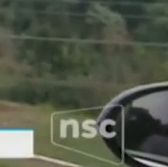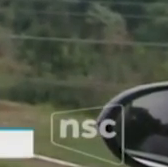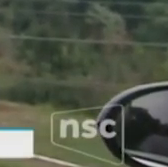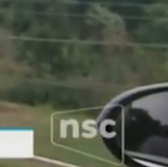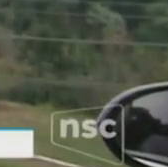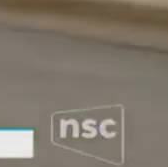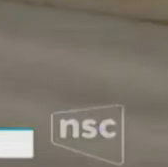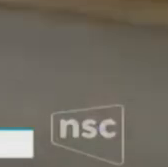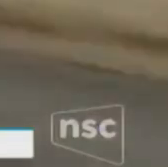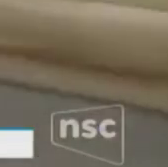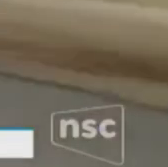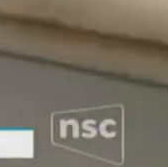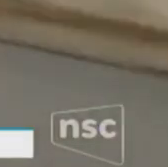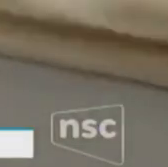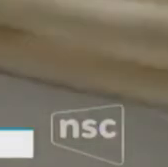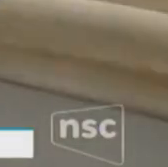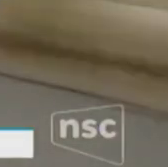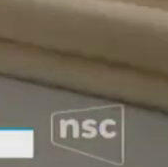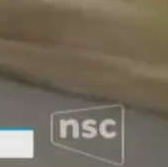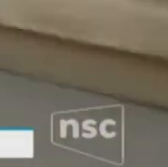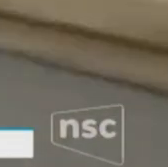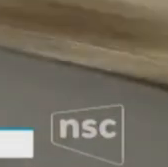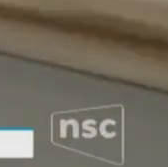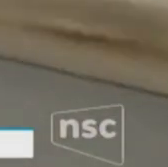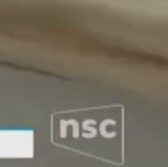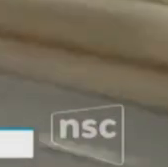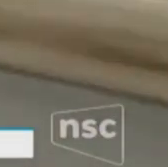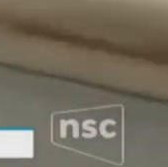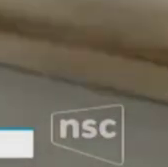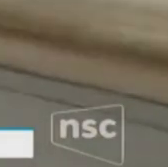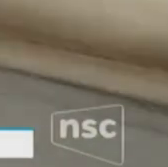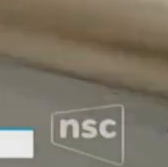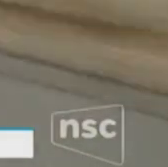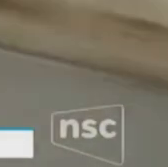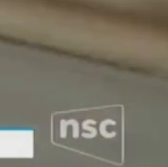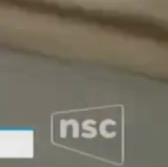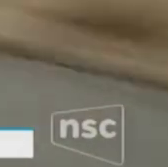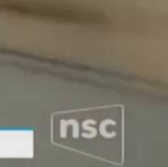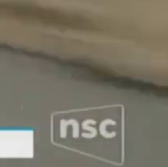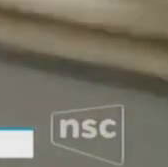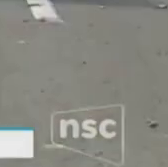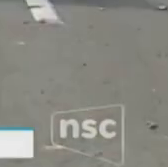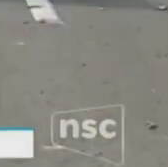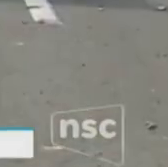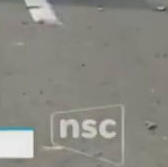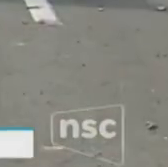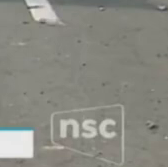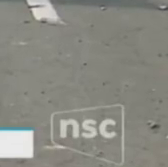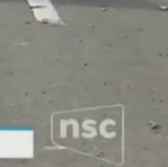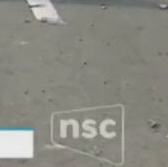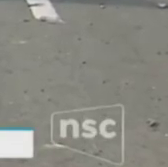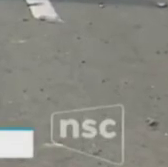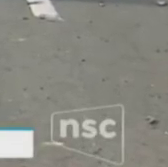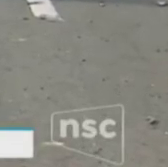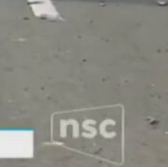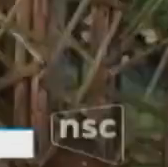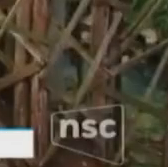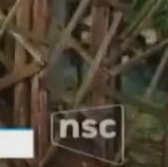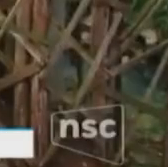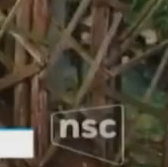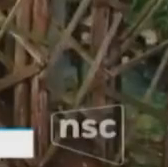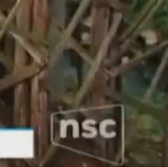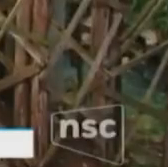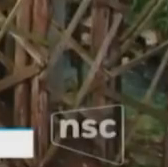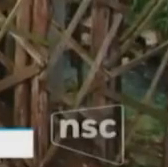para a região, né? O projeto foi desenvolvido por uma equipe de engenheiros da gestão municipal da época e entregue ao DEINFRA.